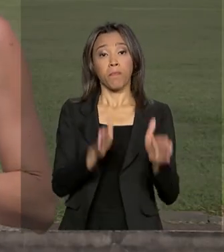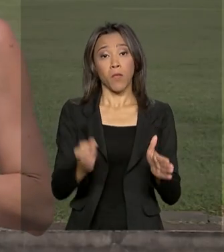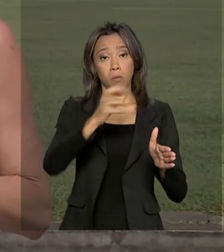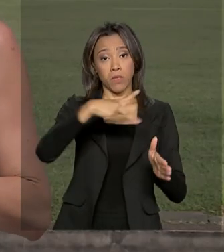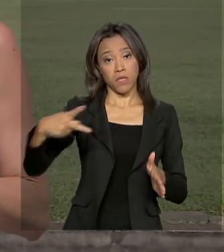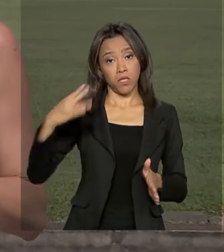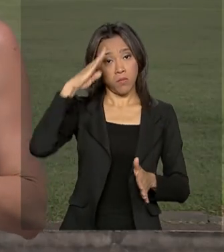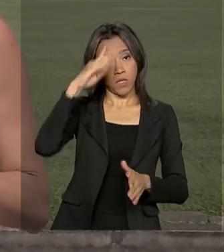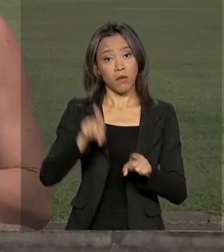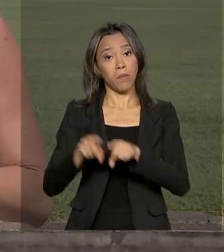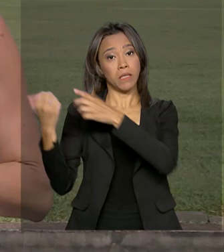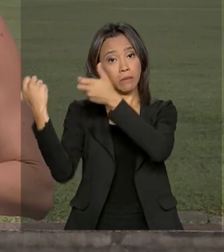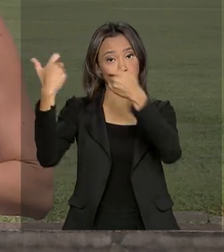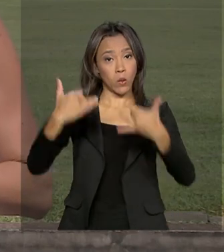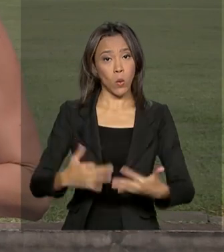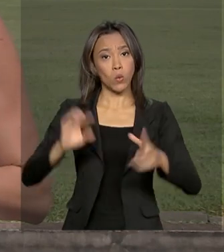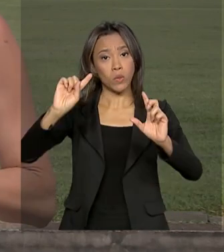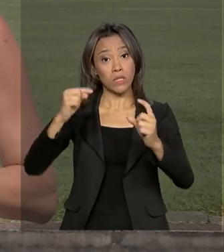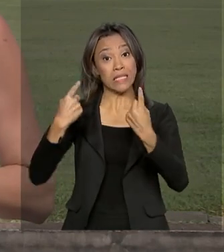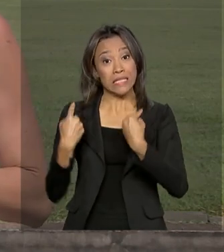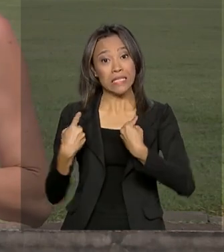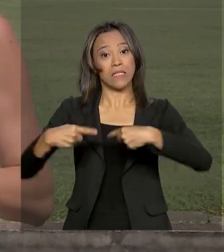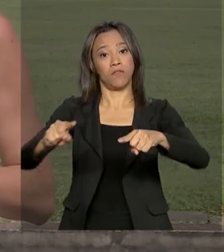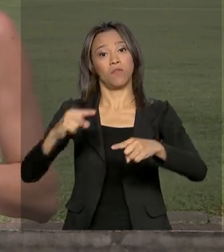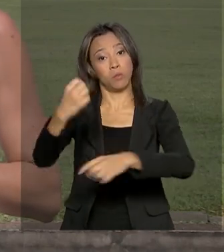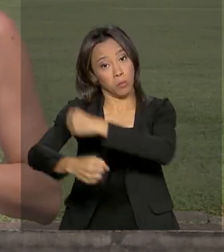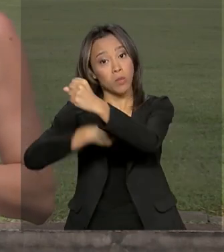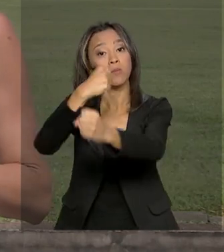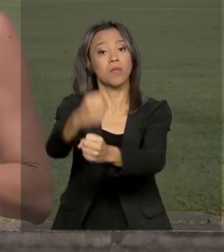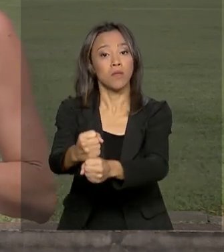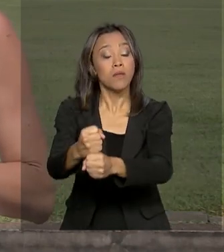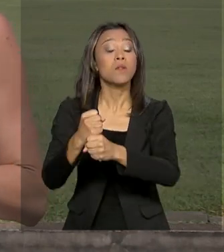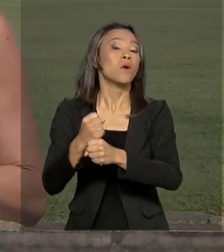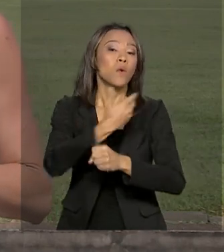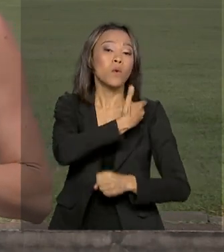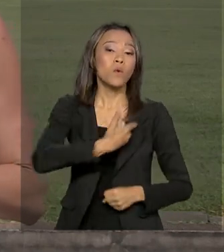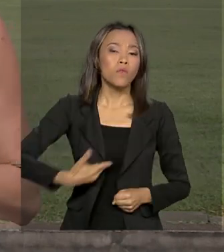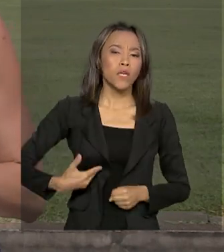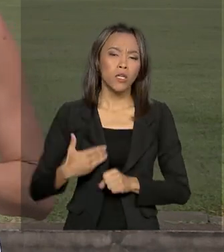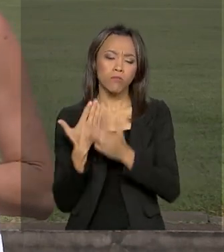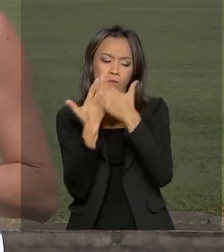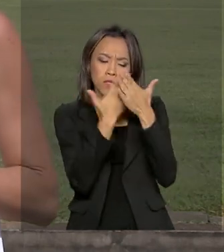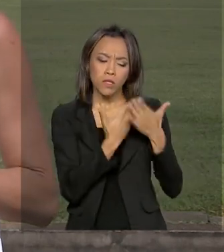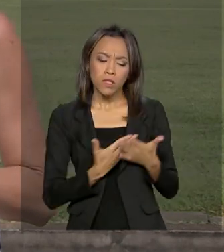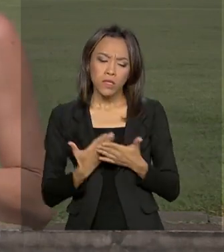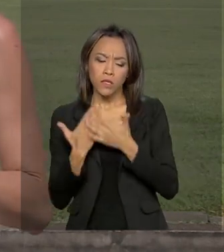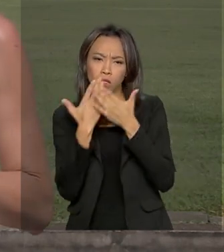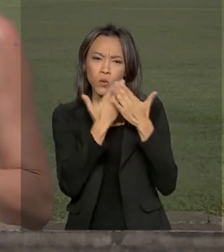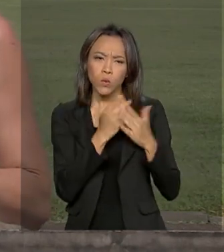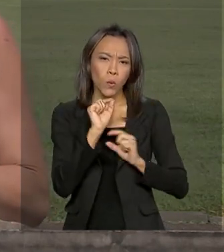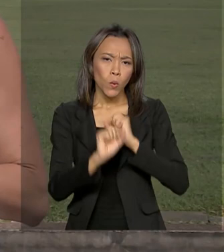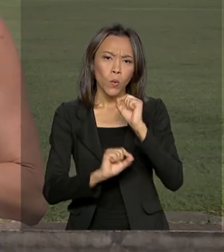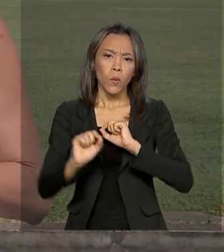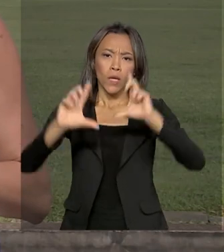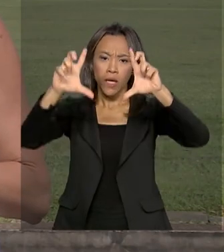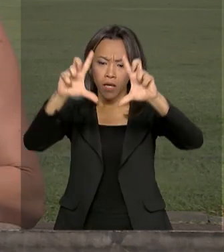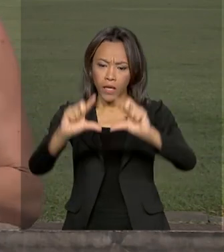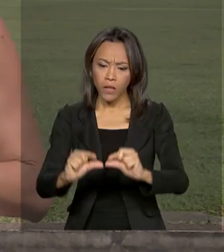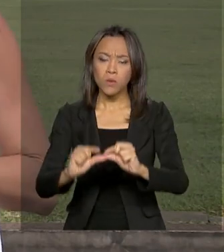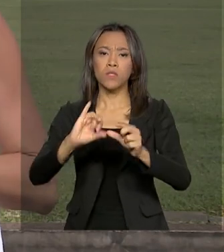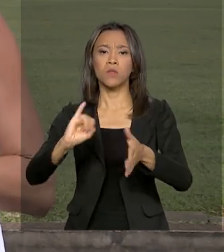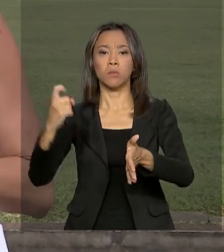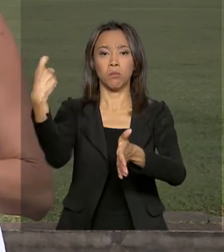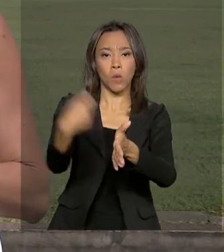Bolsonaro falou ainda sobre os desafios para o ano que vem. O governo estuda a simplificação do sistema de impostos